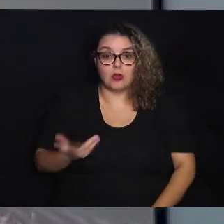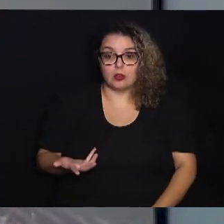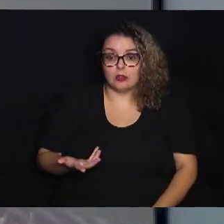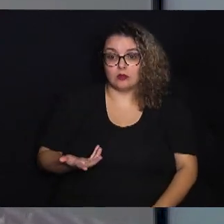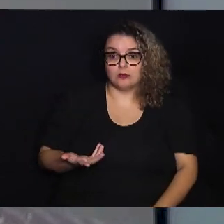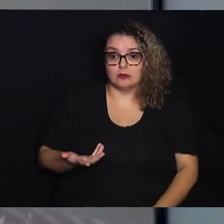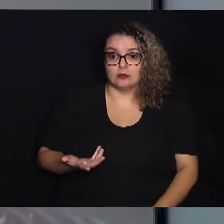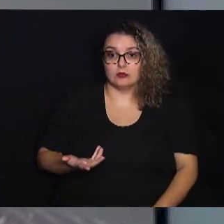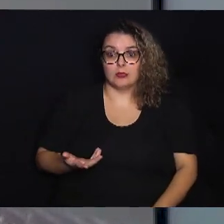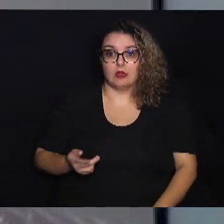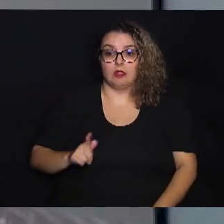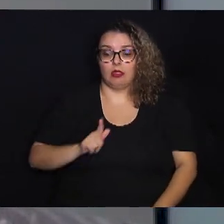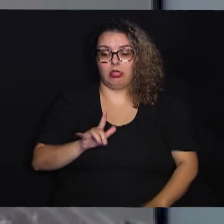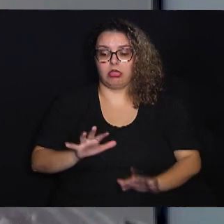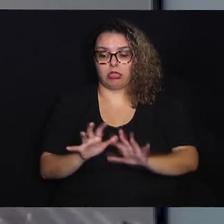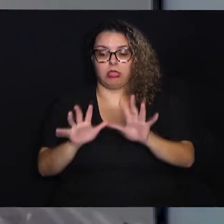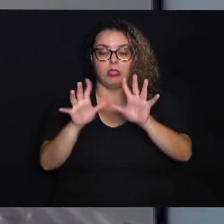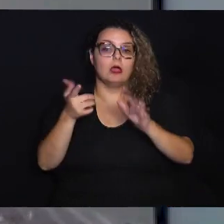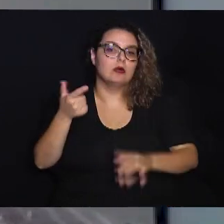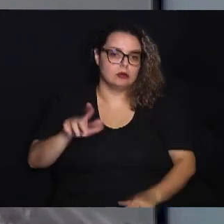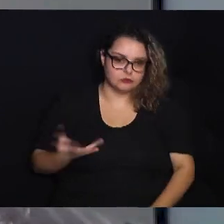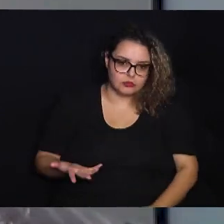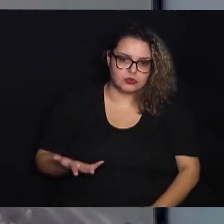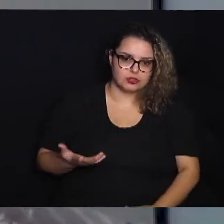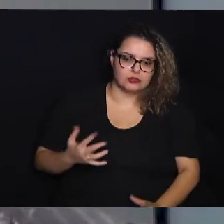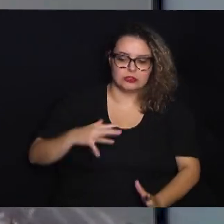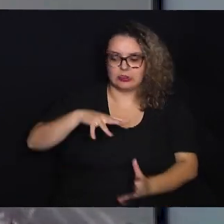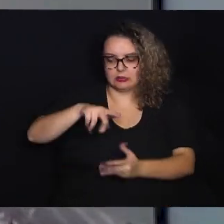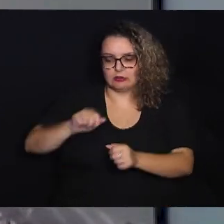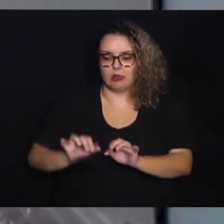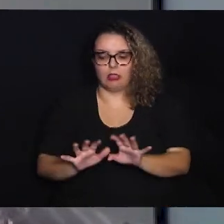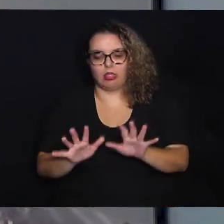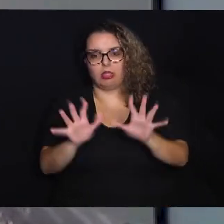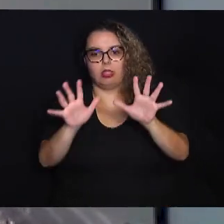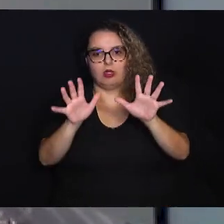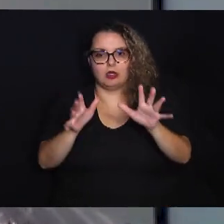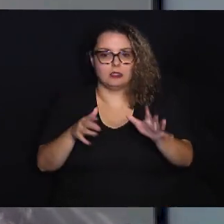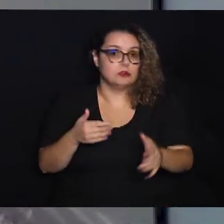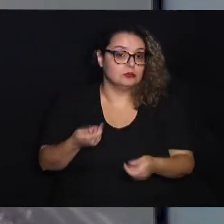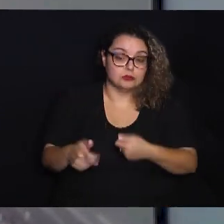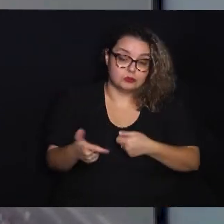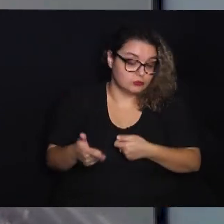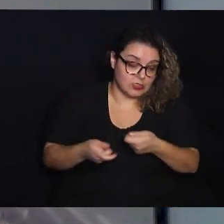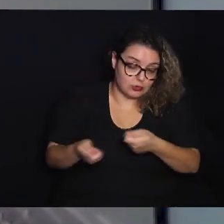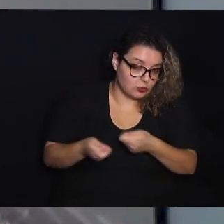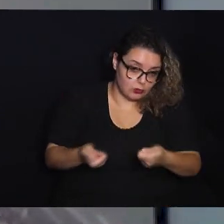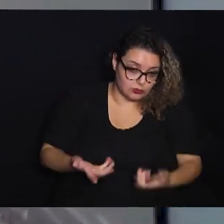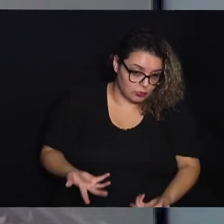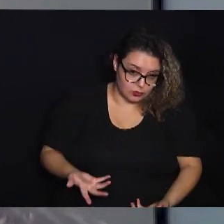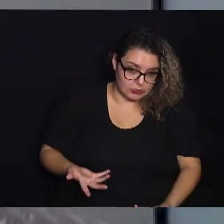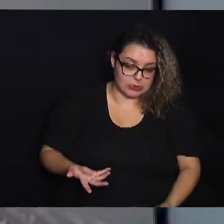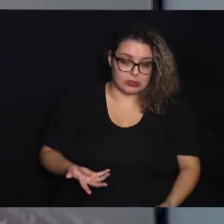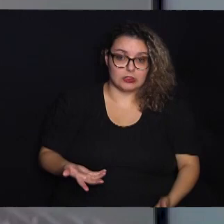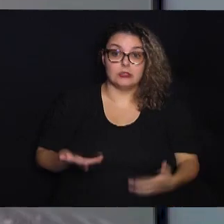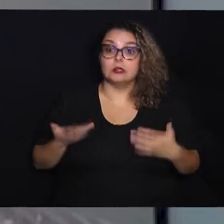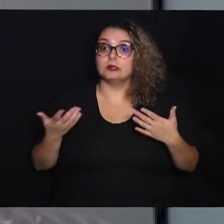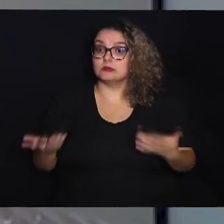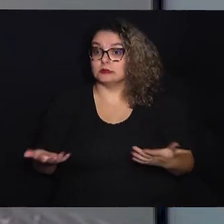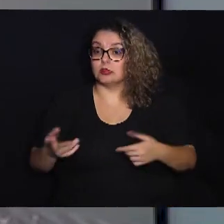gente continue emitindo esses gases na atmosfera de forma desenfreada, né?